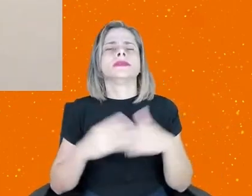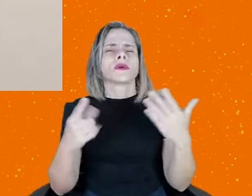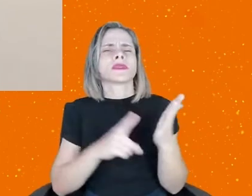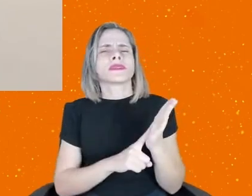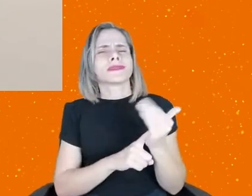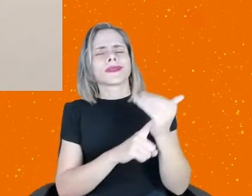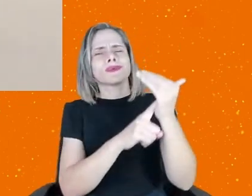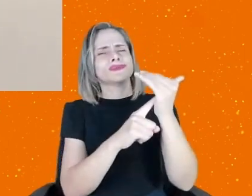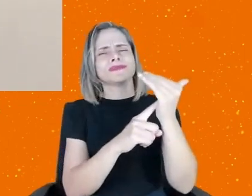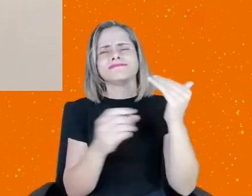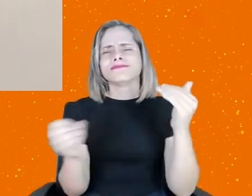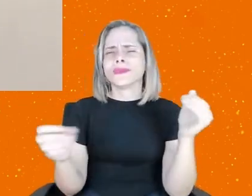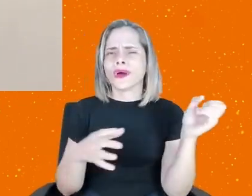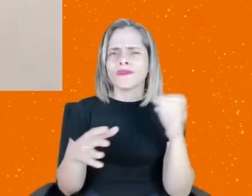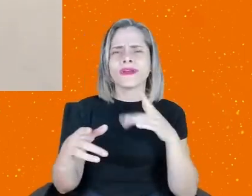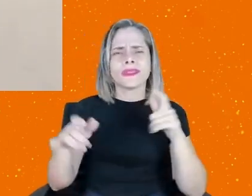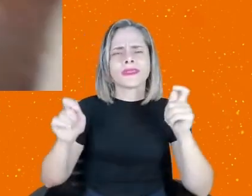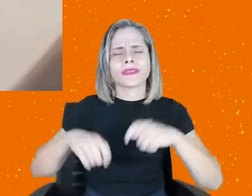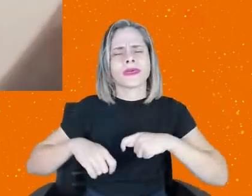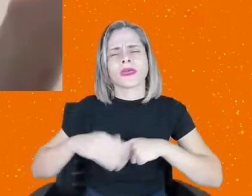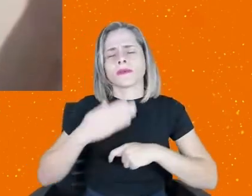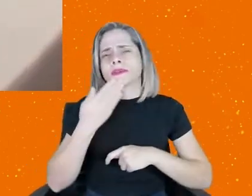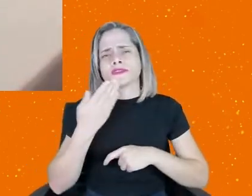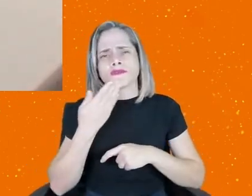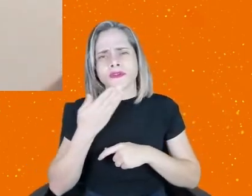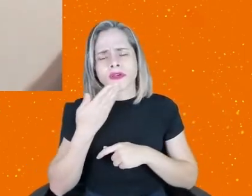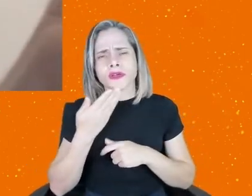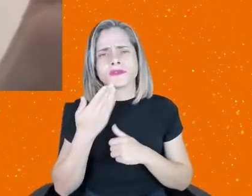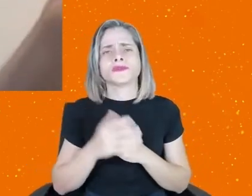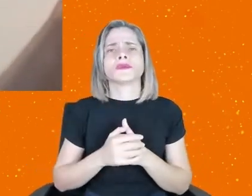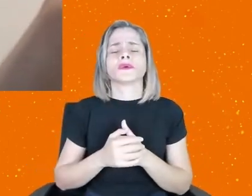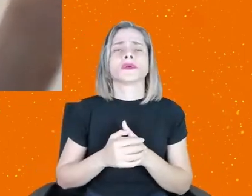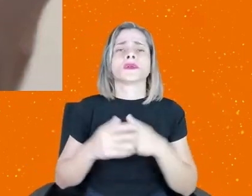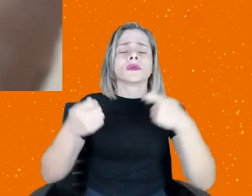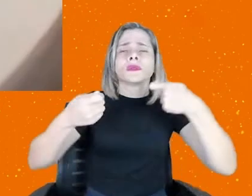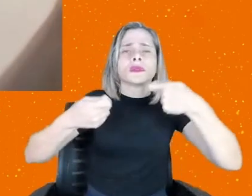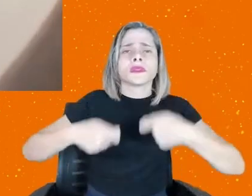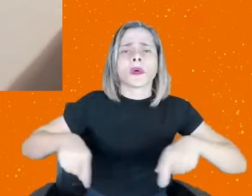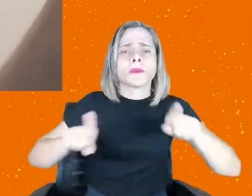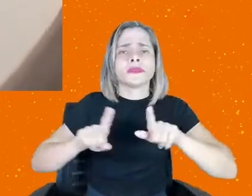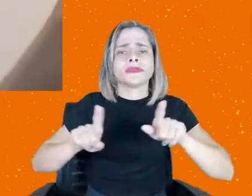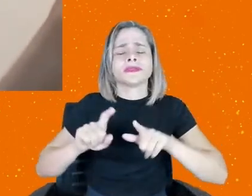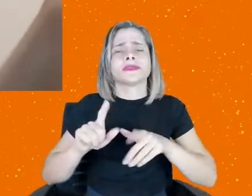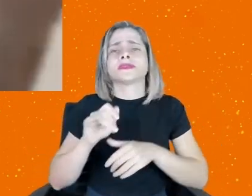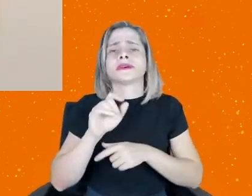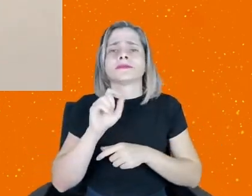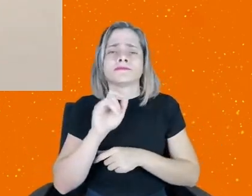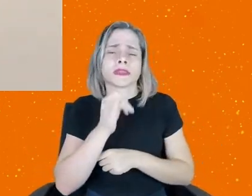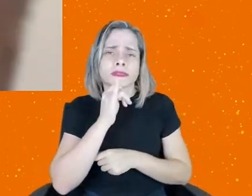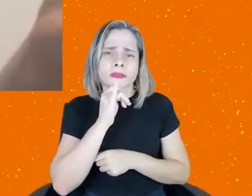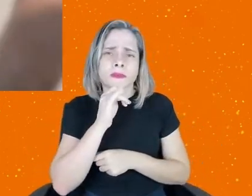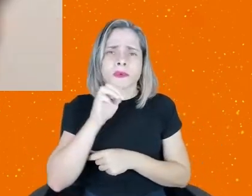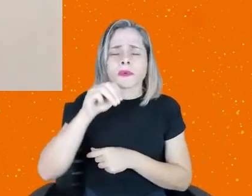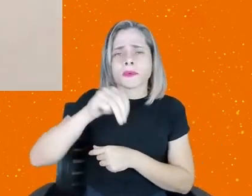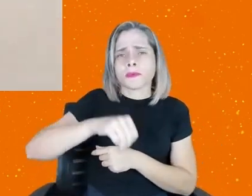um custo relativamente pequeno porque de novo você não precisa instalar nenhum medo é no ponto remoto esse medo ela já vai estar lá mas